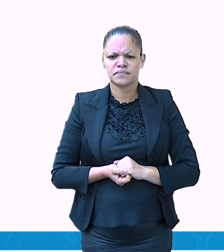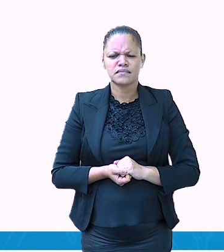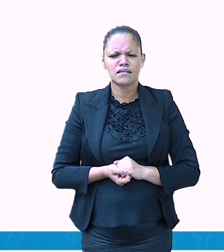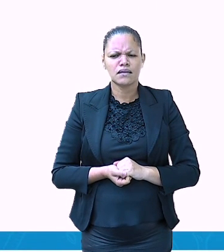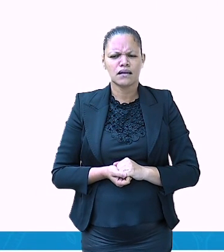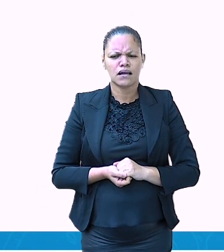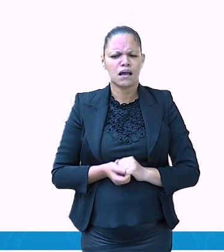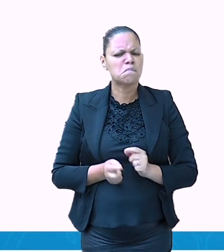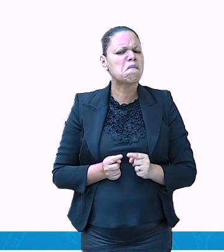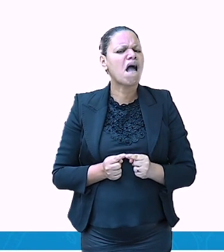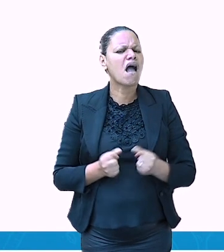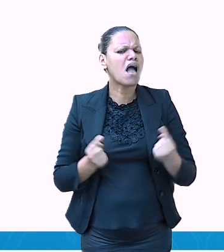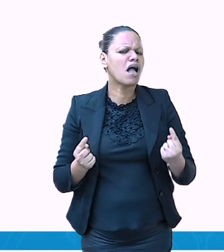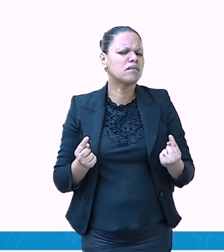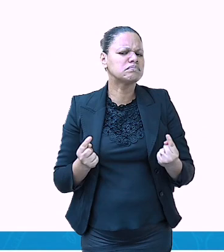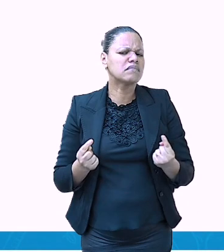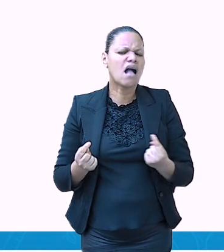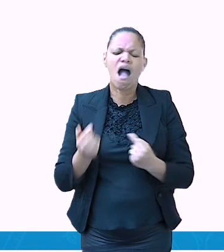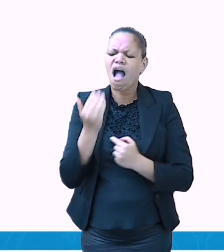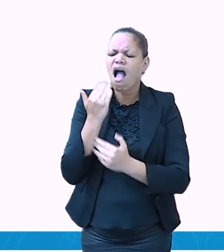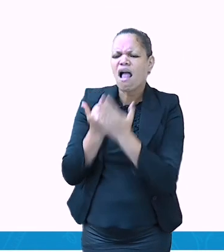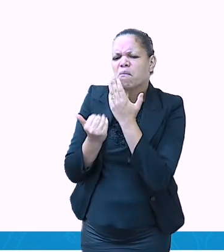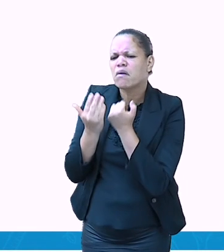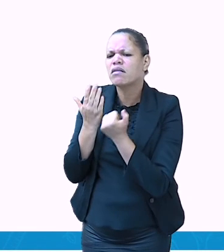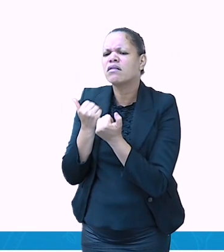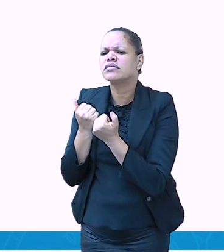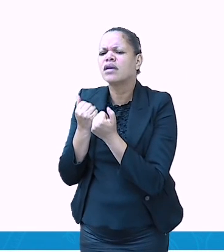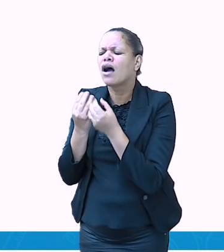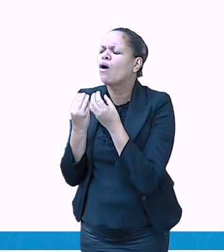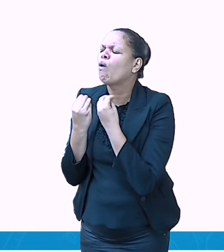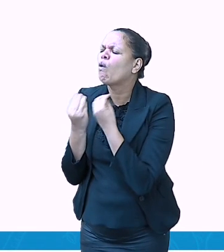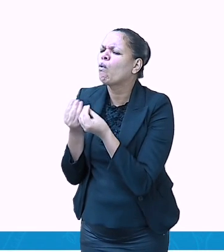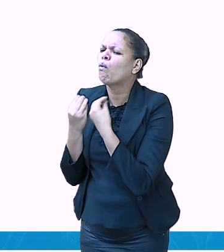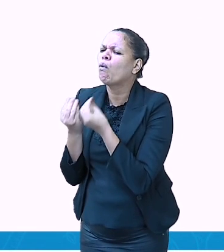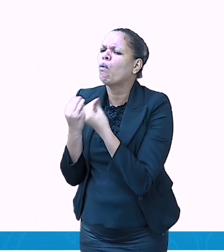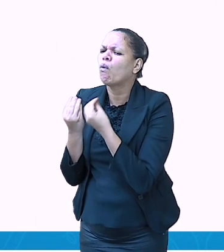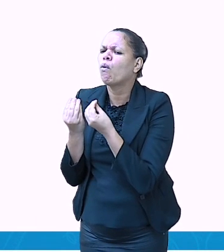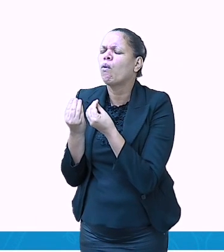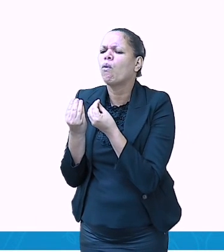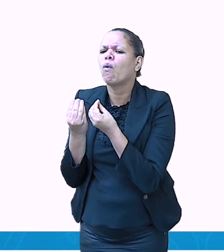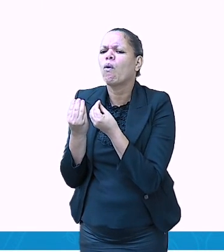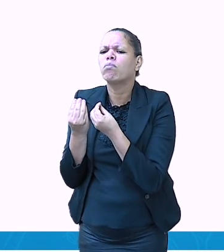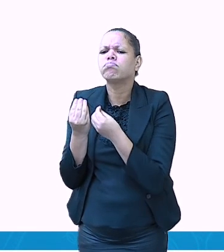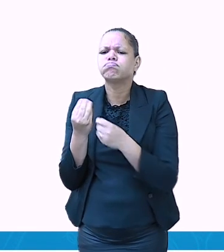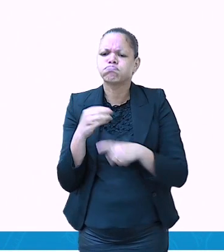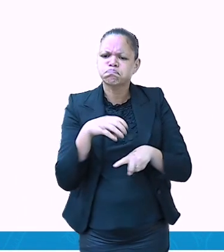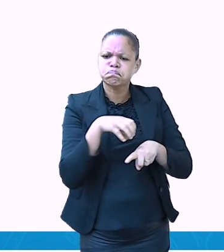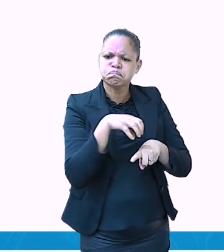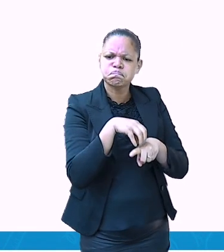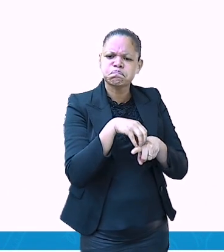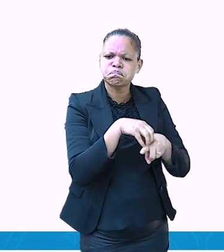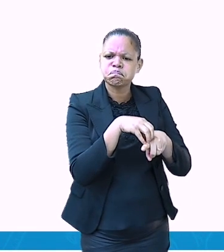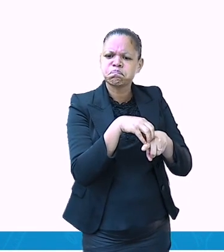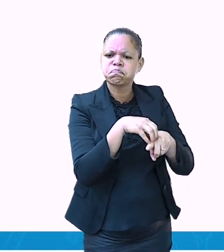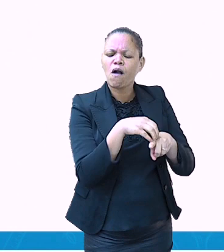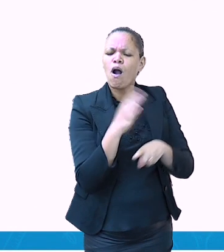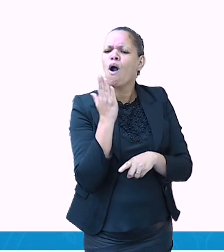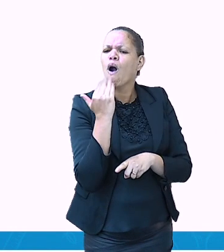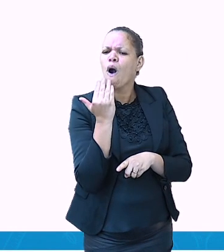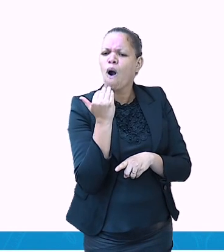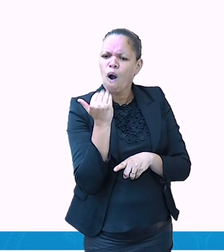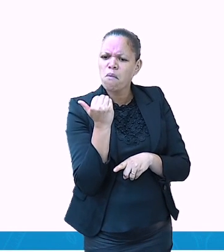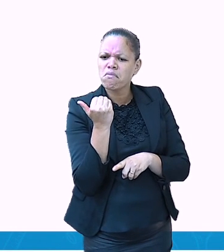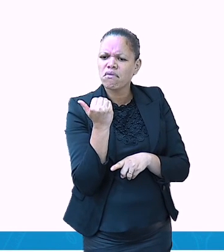Ovíparos. E a alimentação deles? Muitas pessoas acham que eles só comem